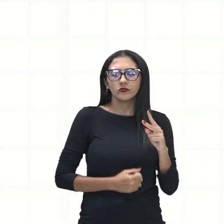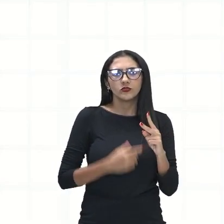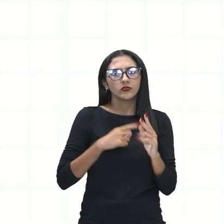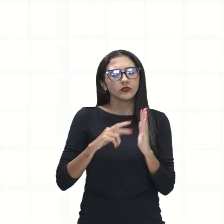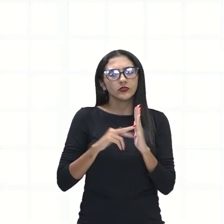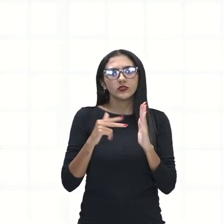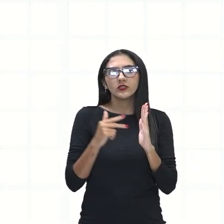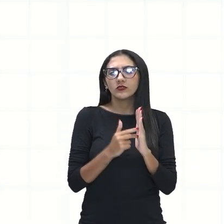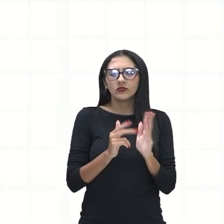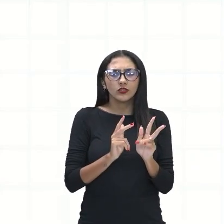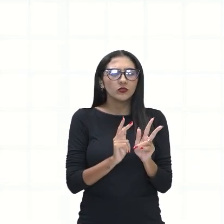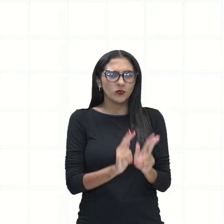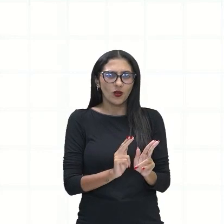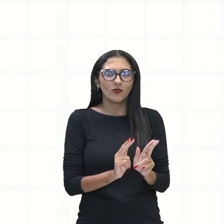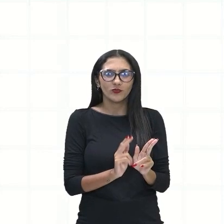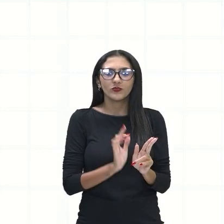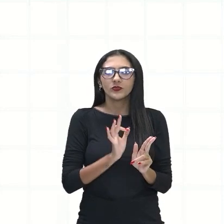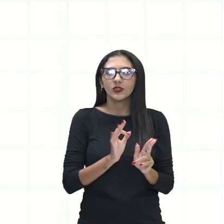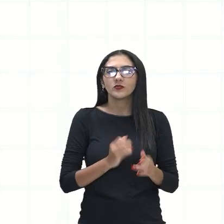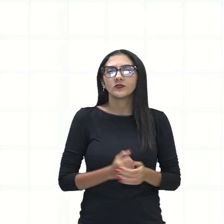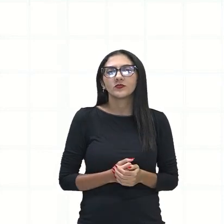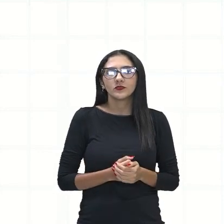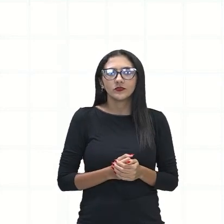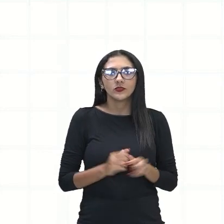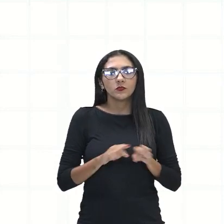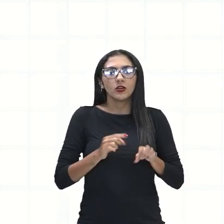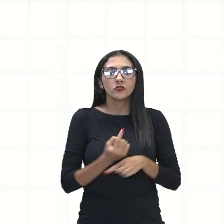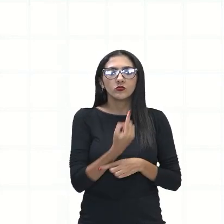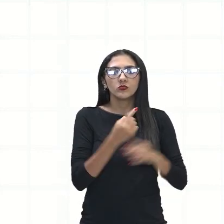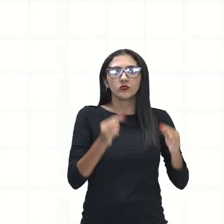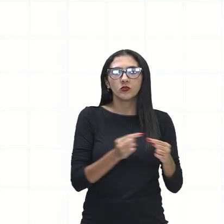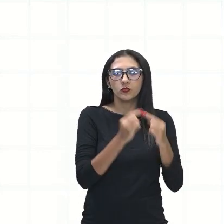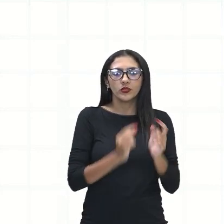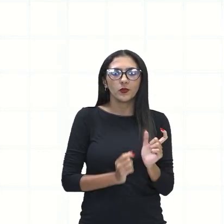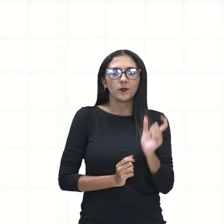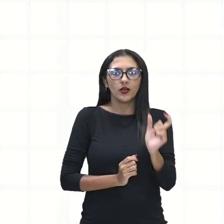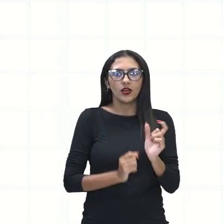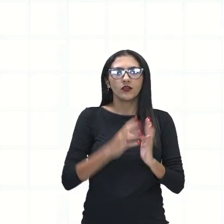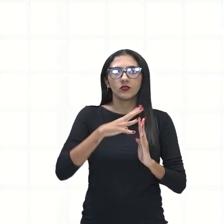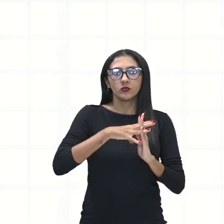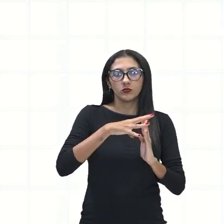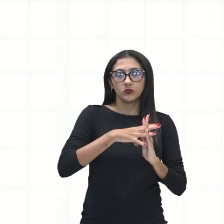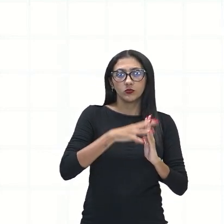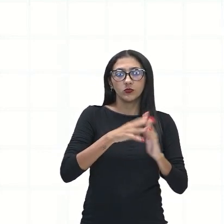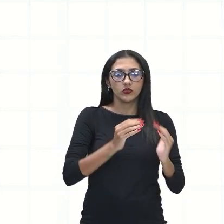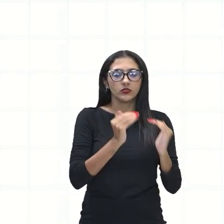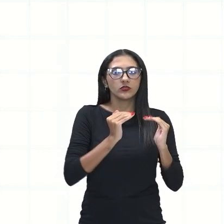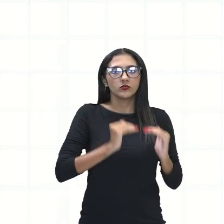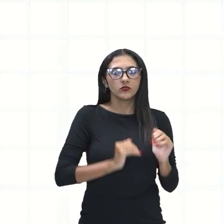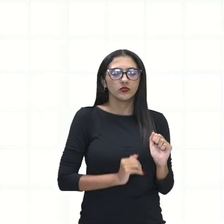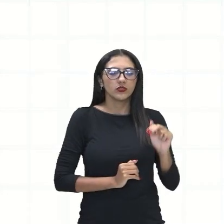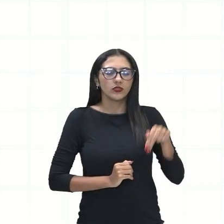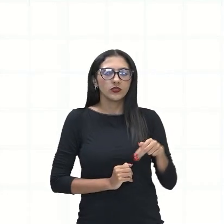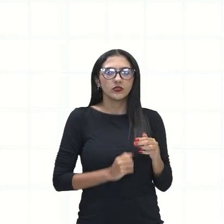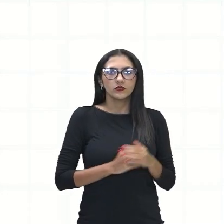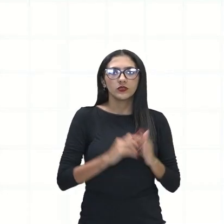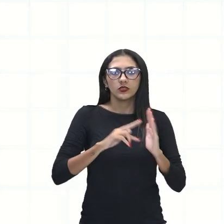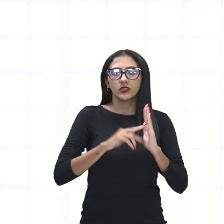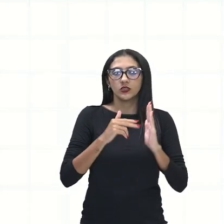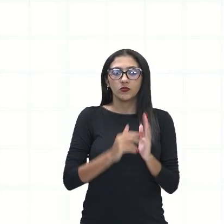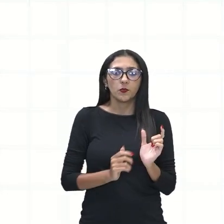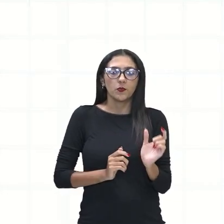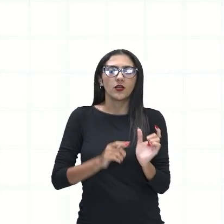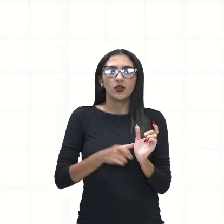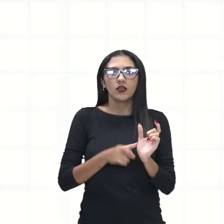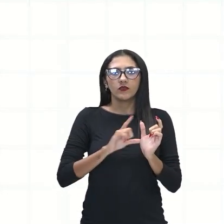coisa. Um ou uma, só que um eu uso antes de palavras que começam com som de consoante e o an antes de palavras que